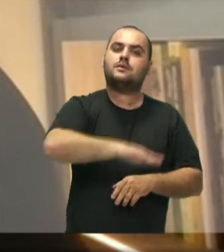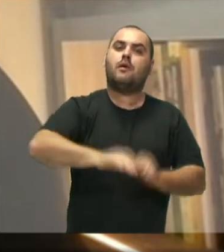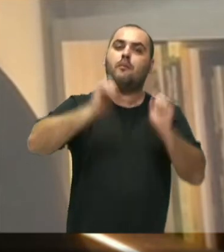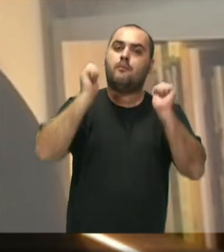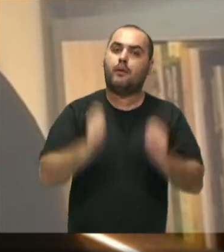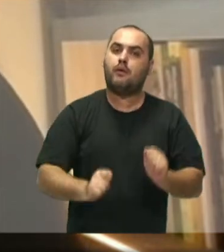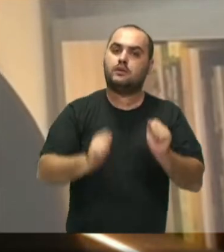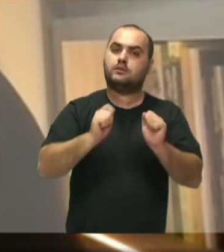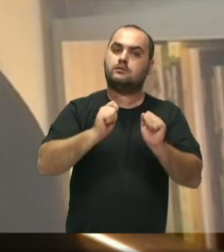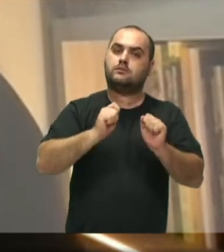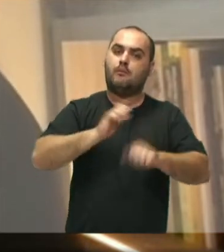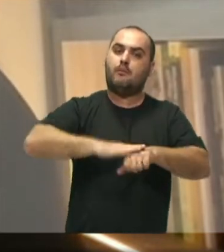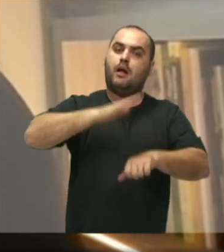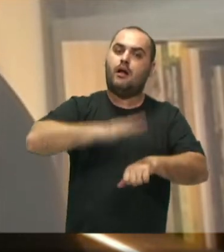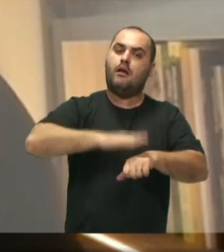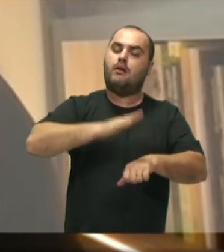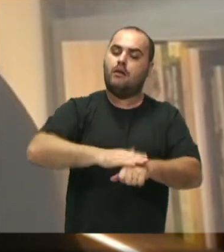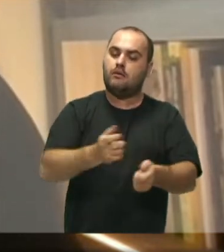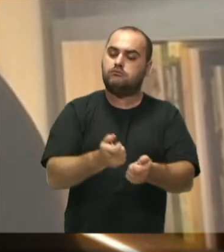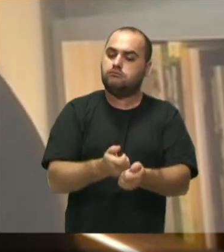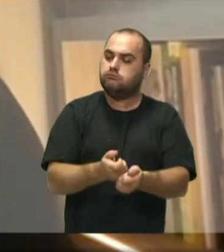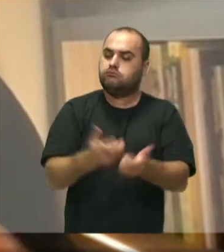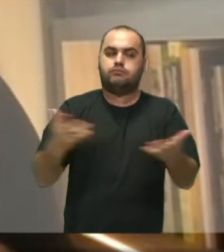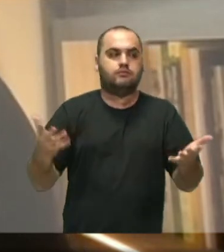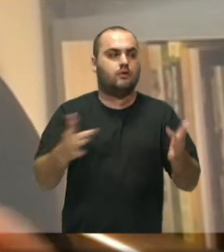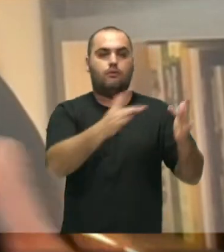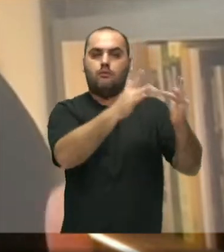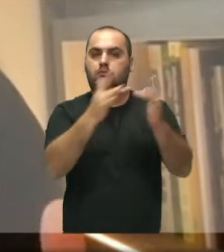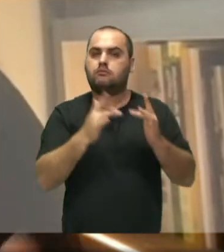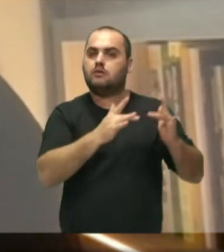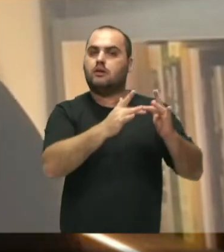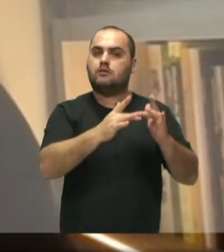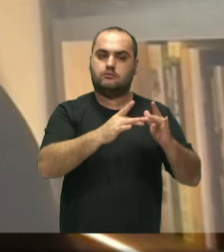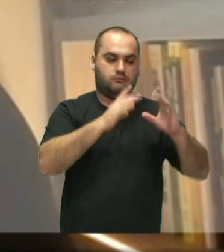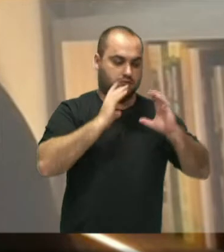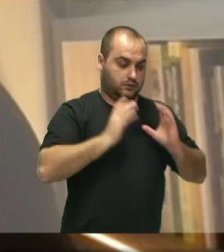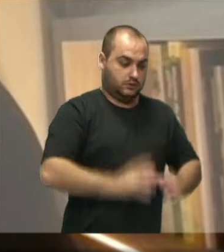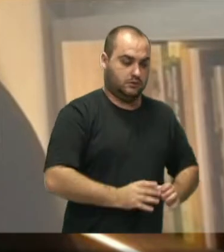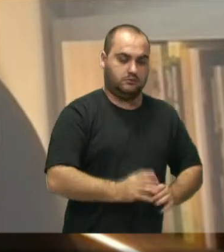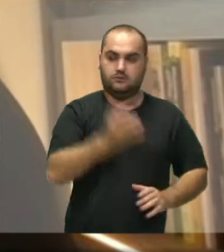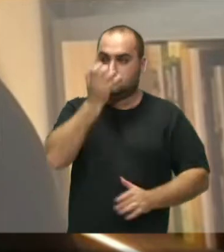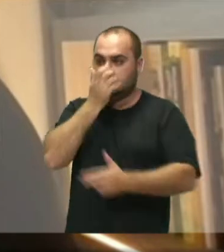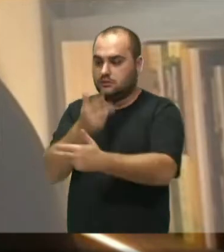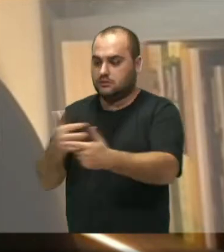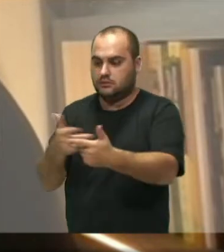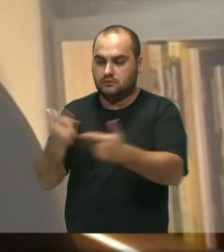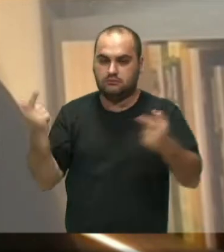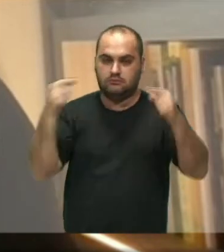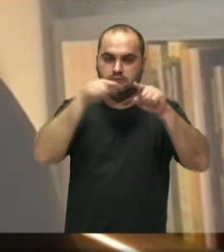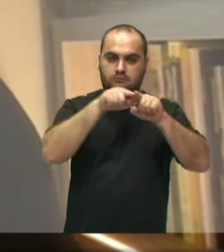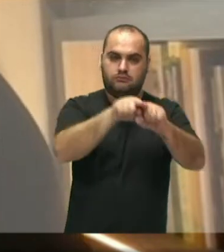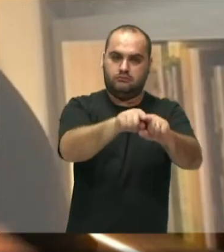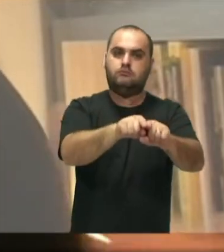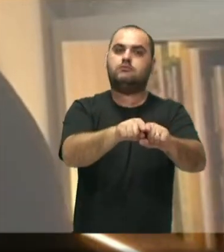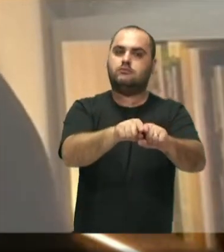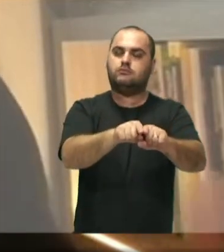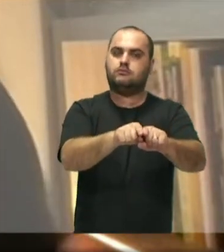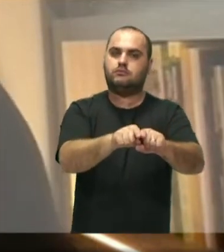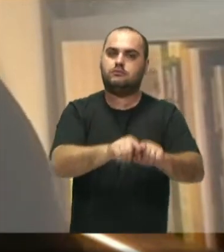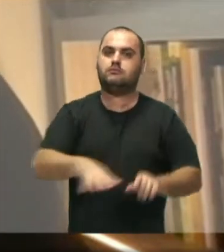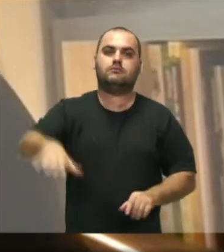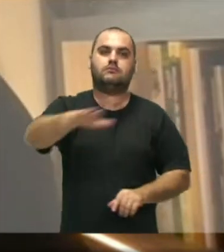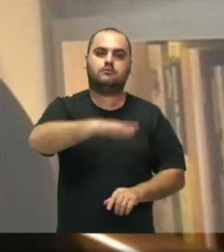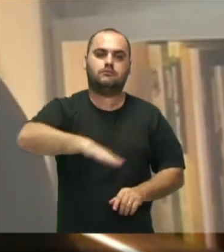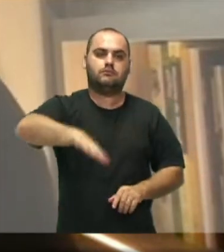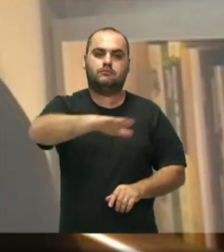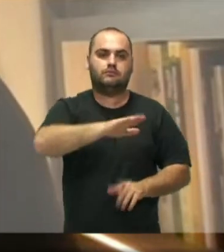ampliar esse leque de possibilidades de convívio do cidadão com seu animalzinho de estima de estimação em